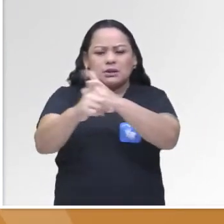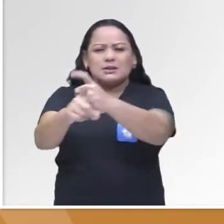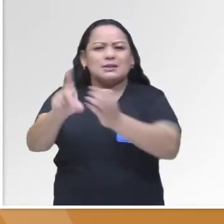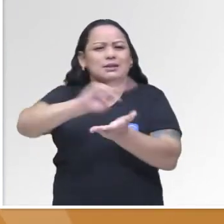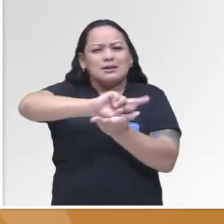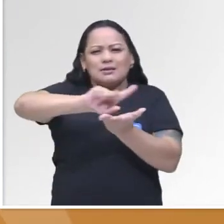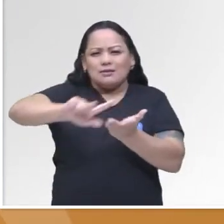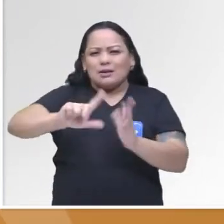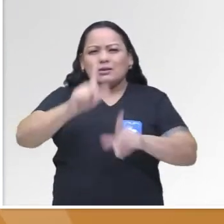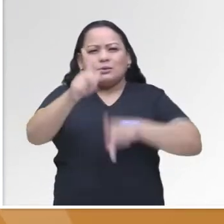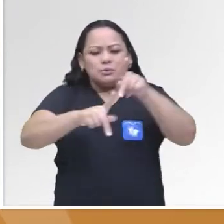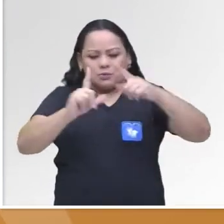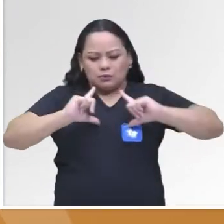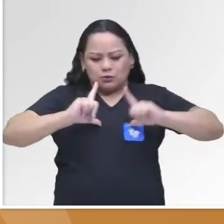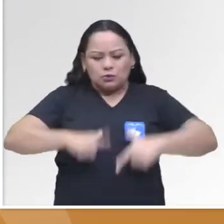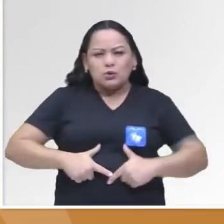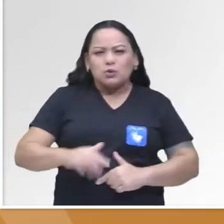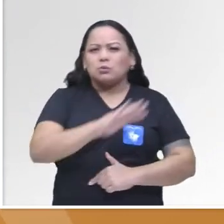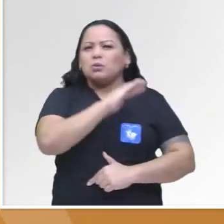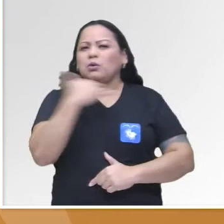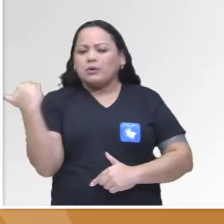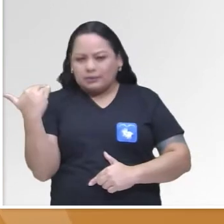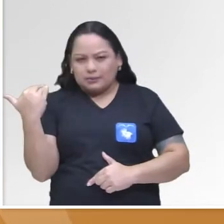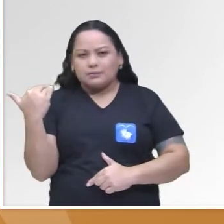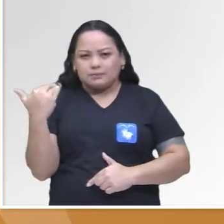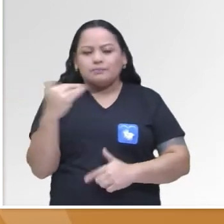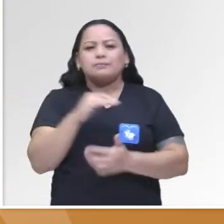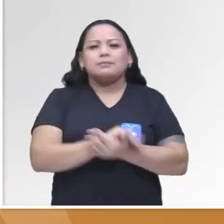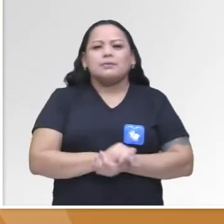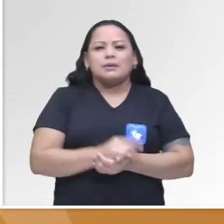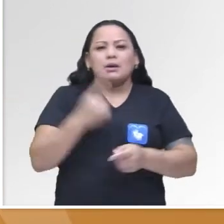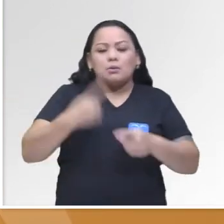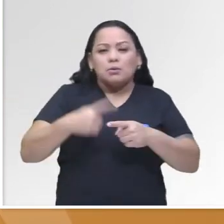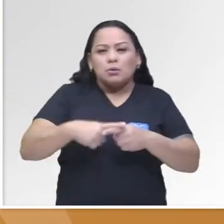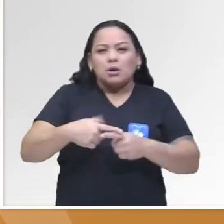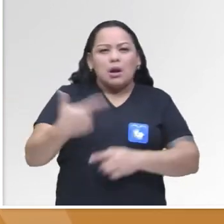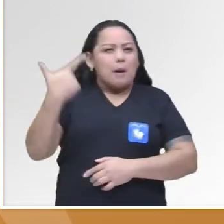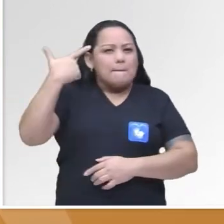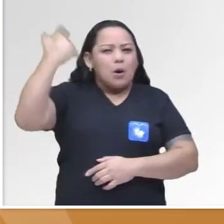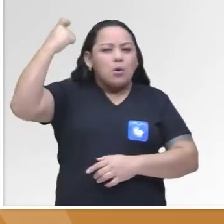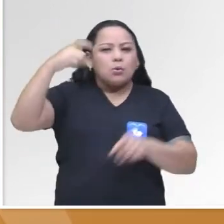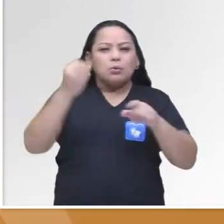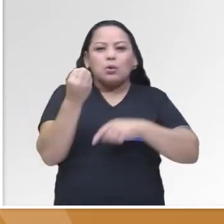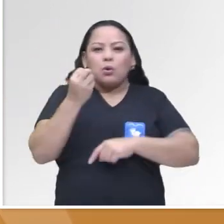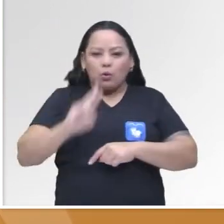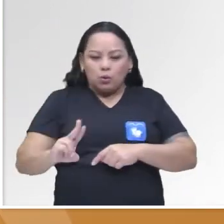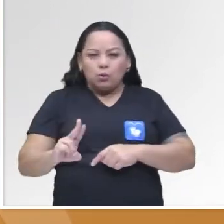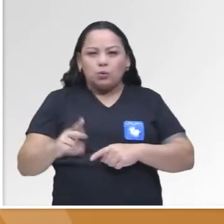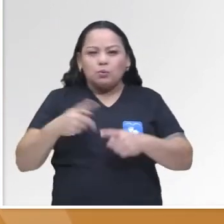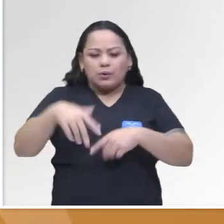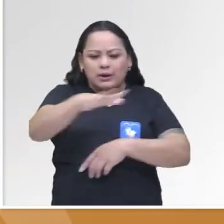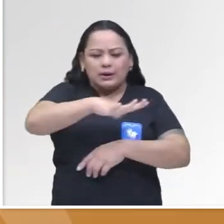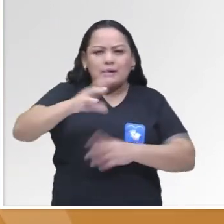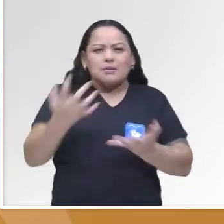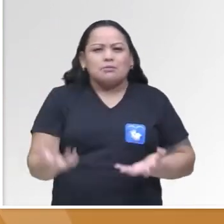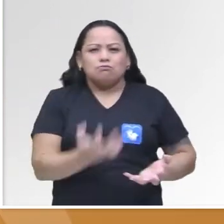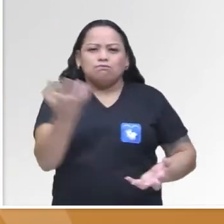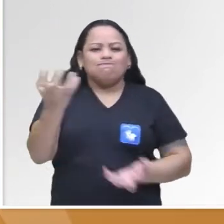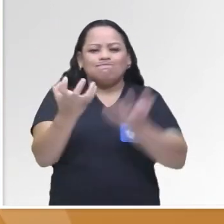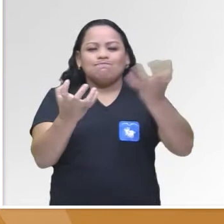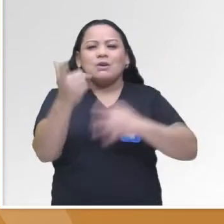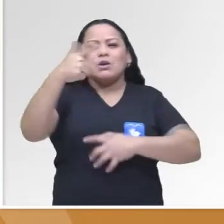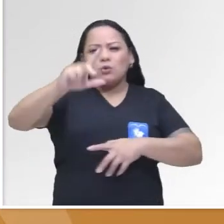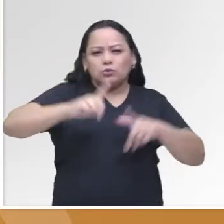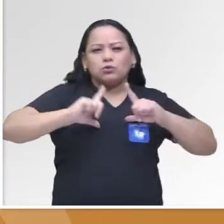foram levados, muitos perderam sua vida através de fuzilamentos, outros nas câmaras de gás, e ainda outros